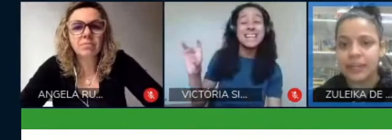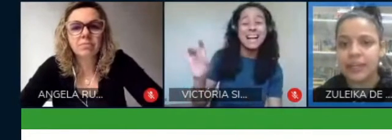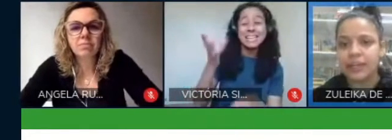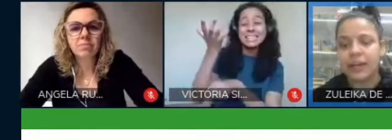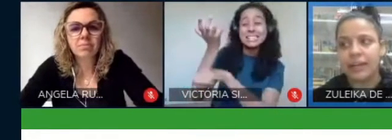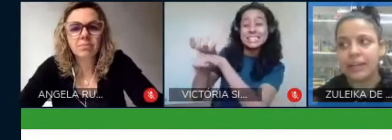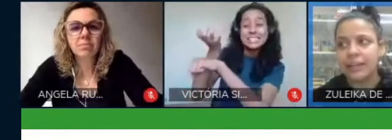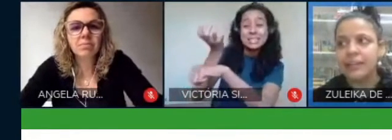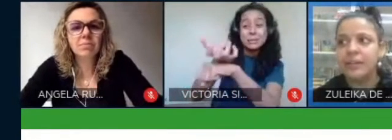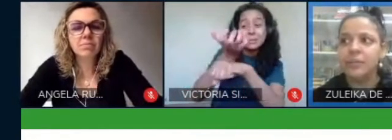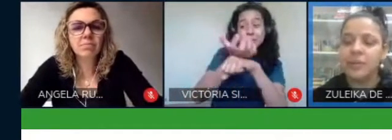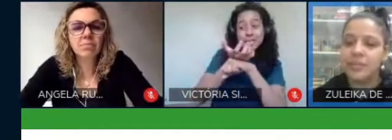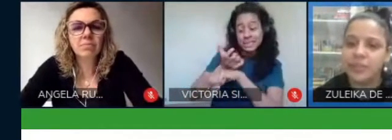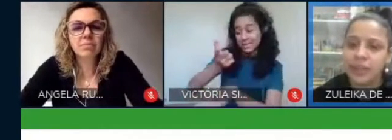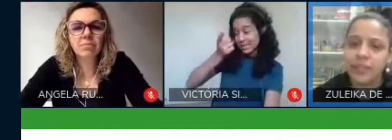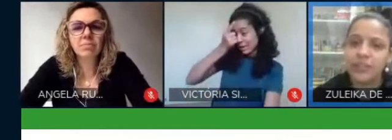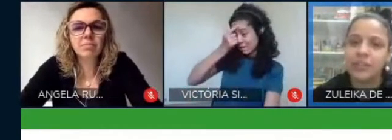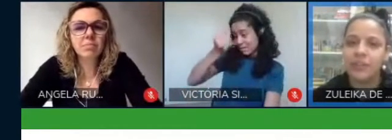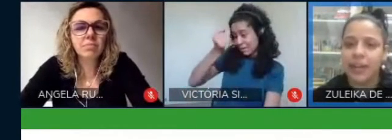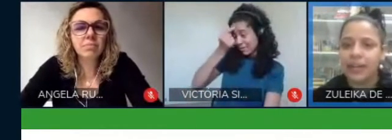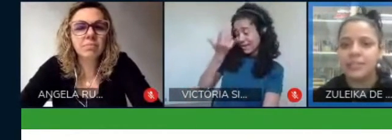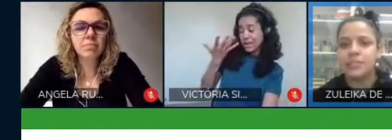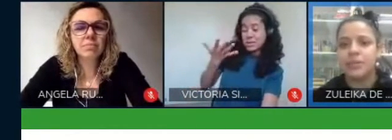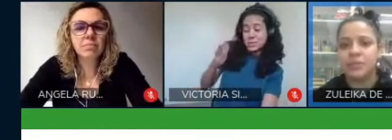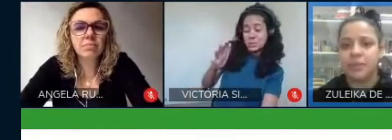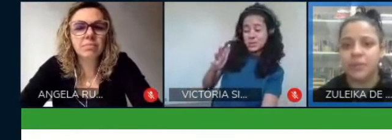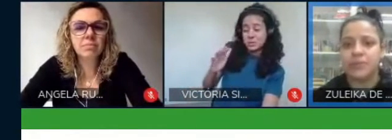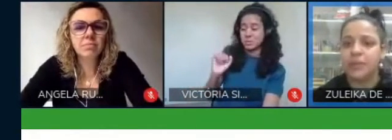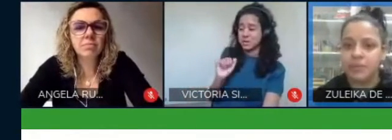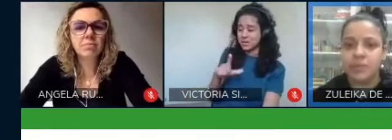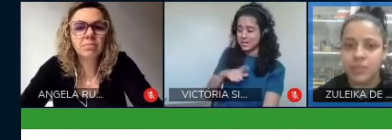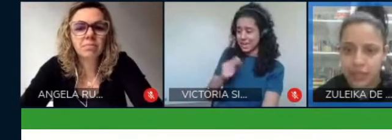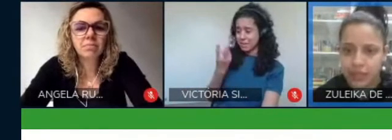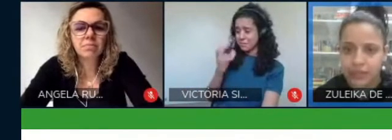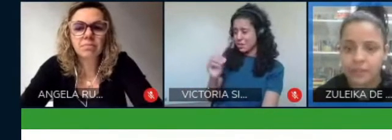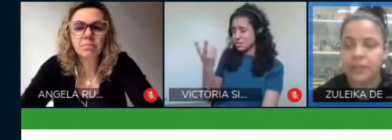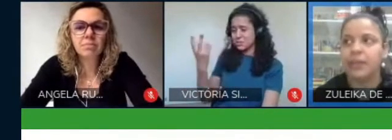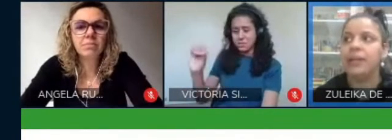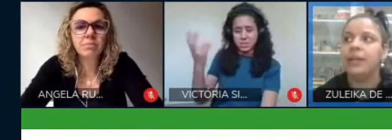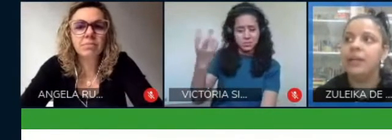graduação tem ali umas 20 referências, mais ou menos,